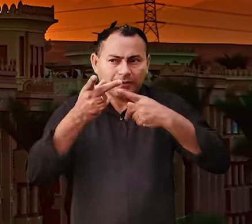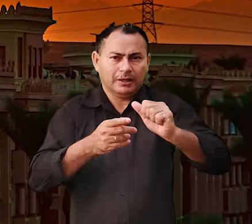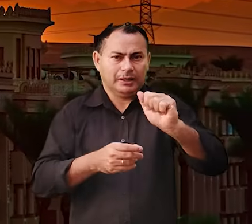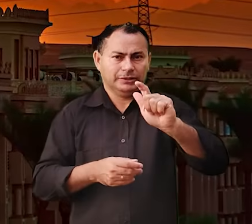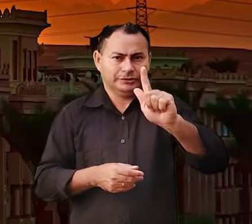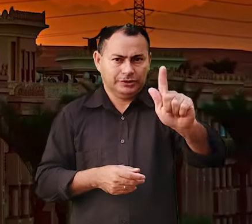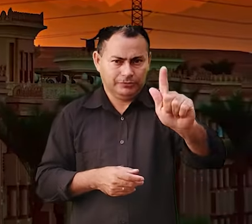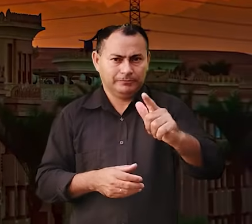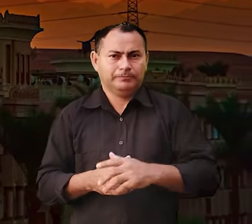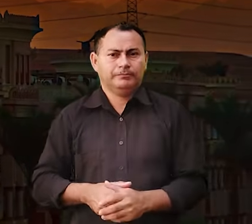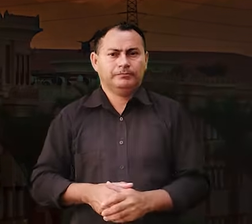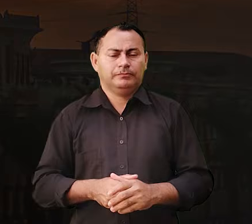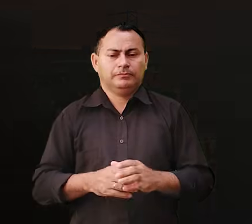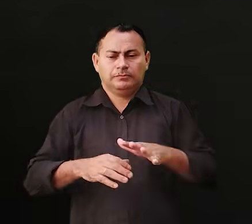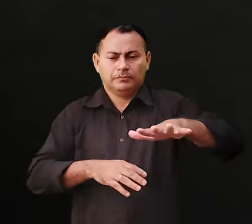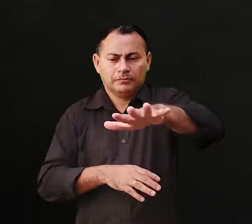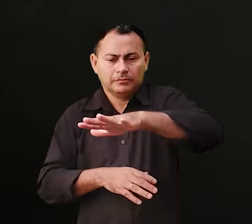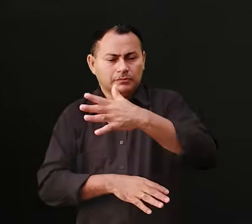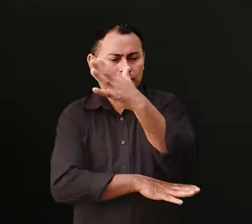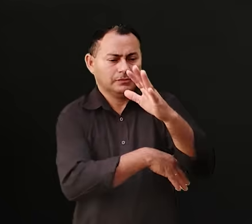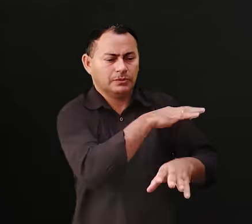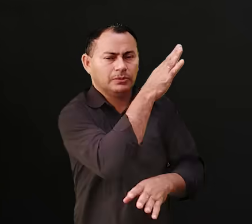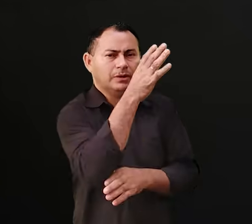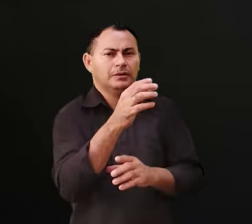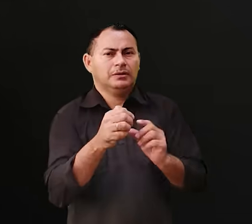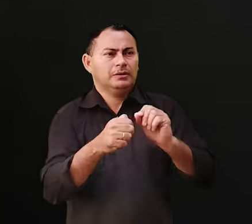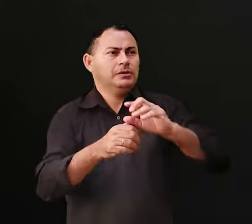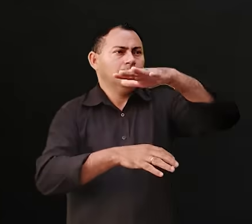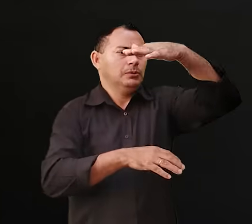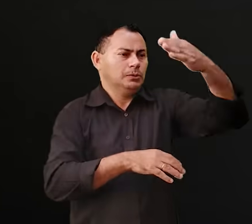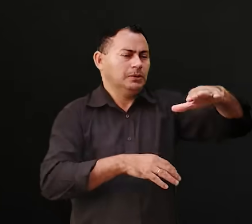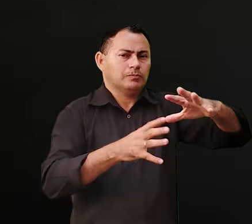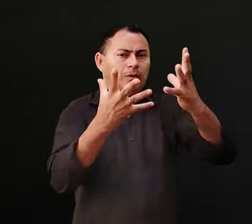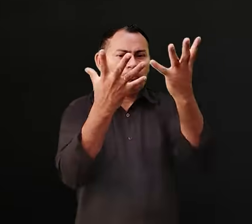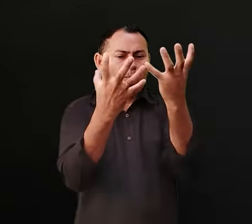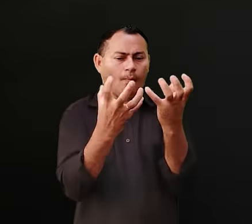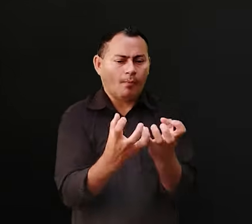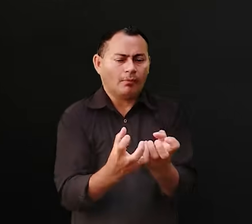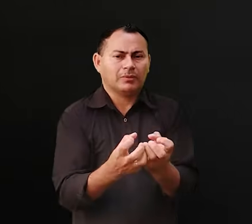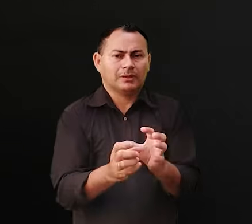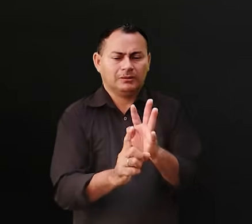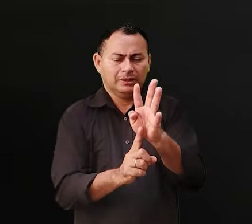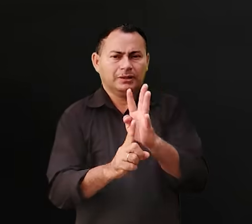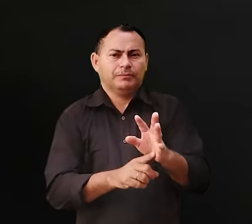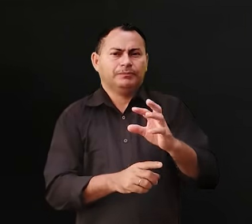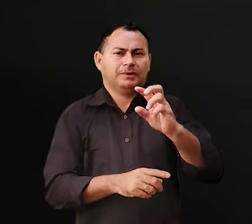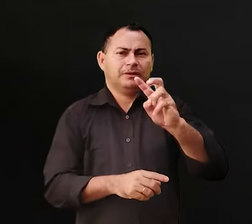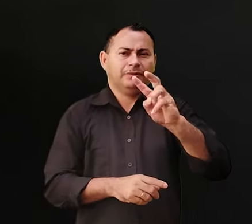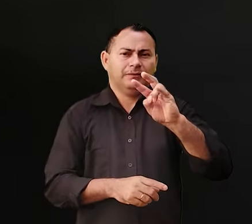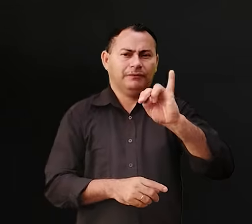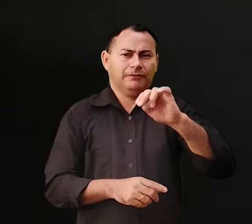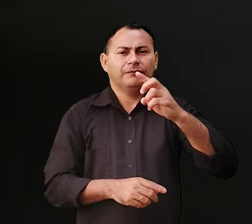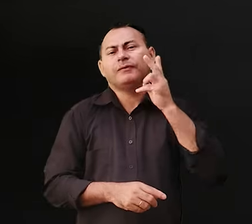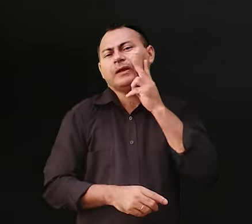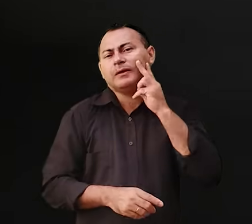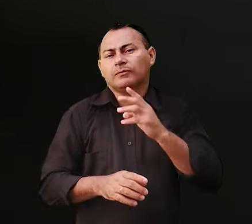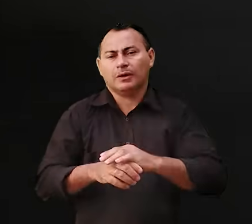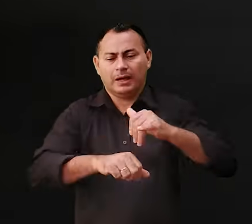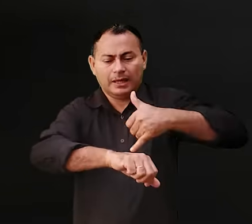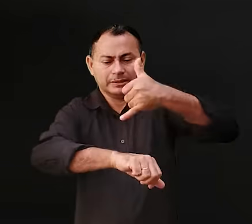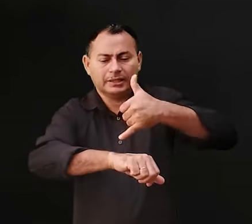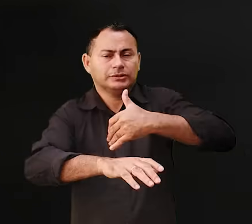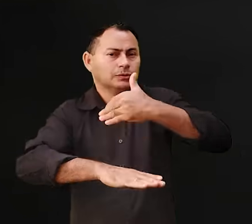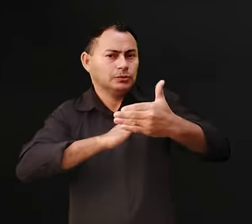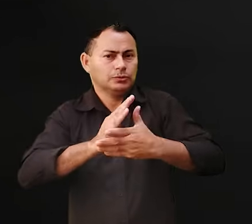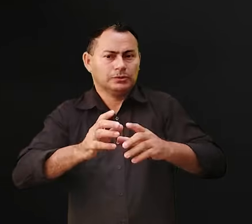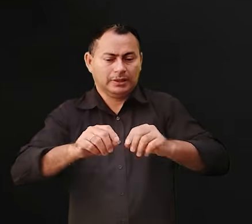fala através de Ageu: nos campos e nos montes provoquei uma seca que atingiu o trigo, o vinho, o azeite, tudo